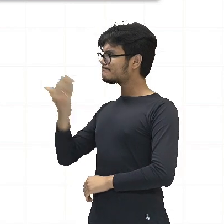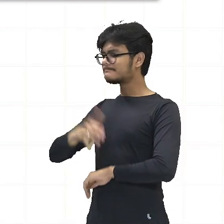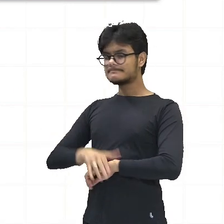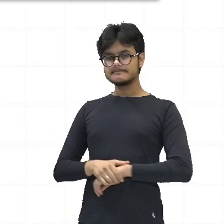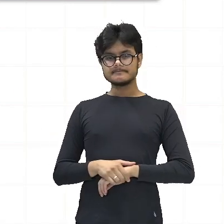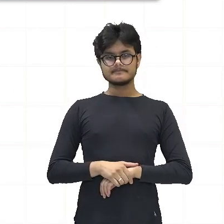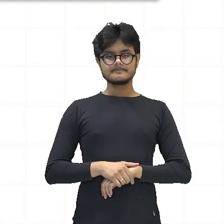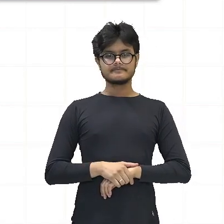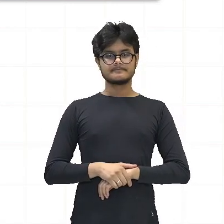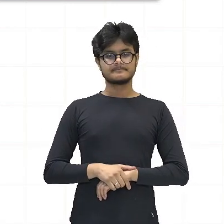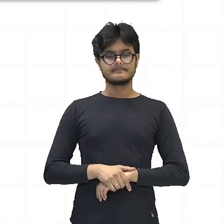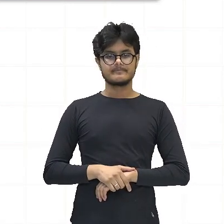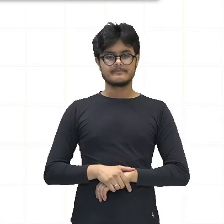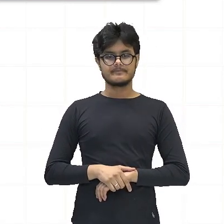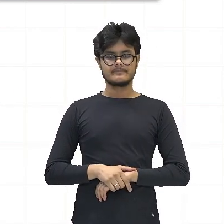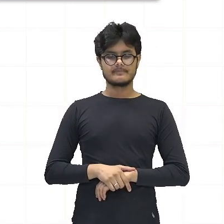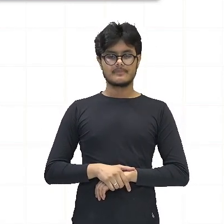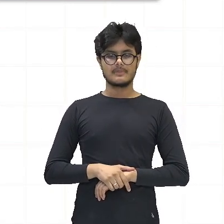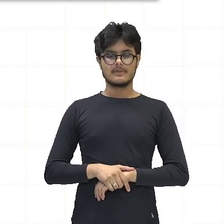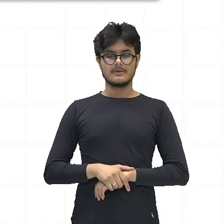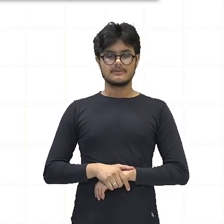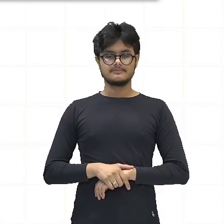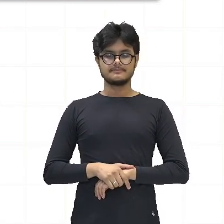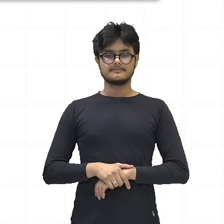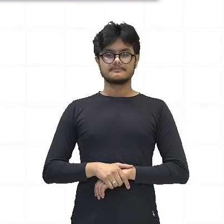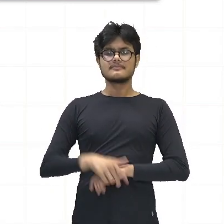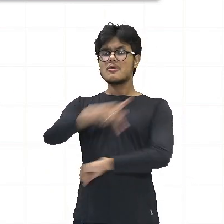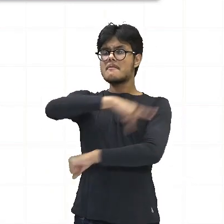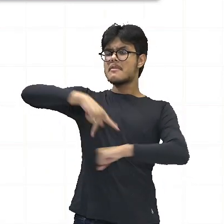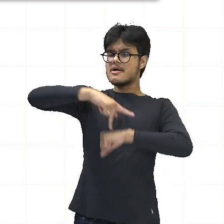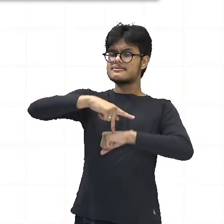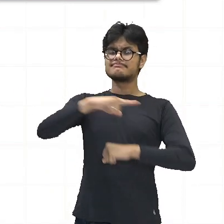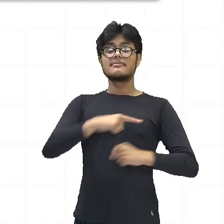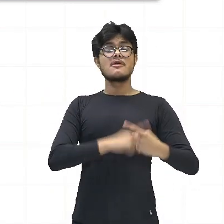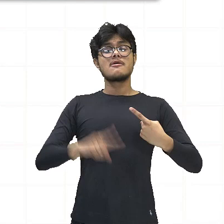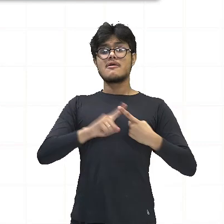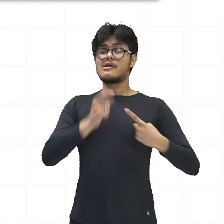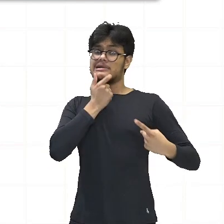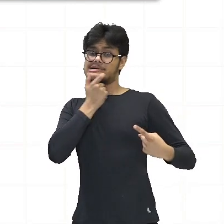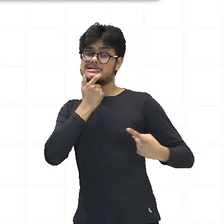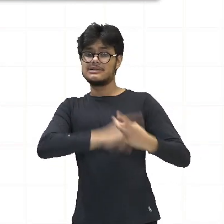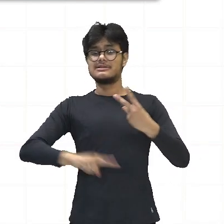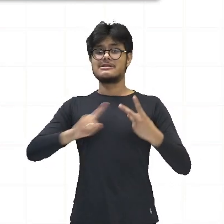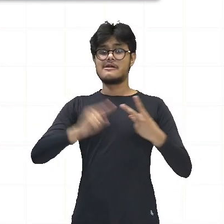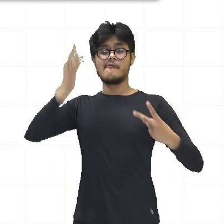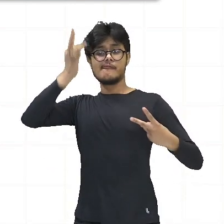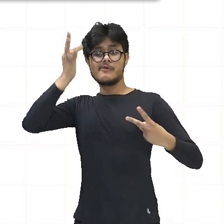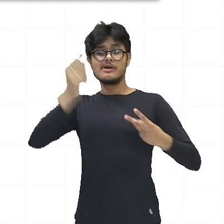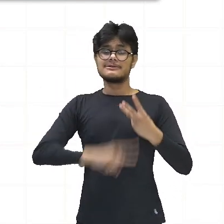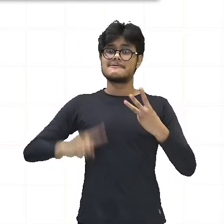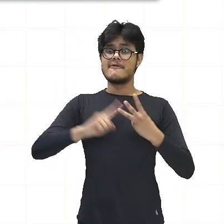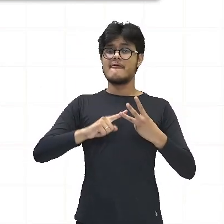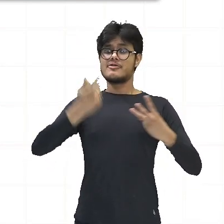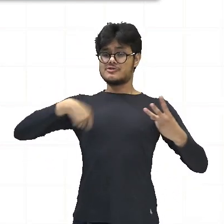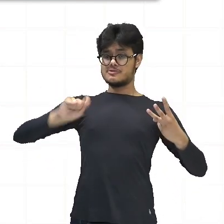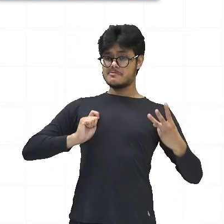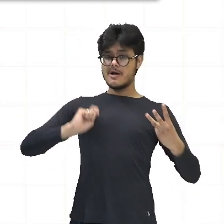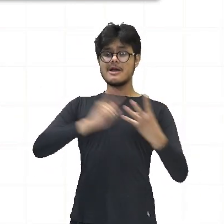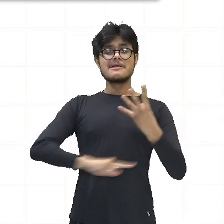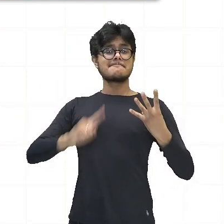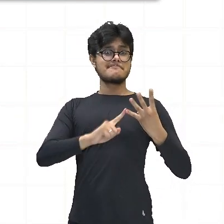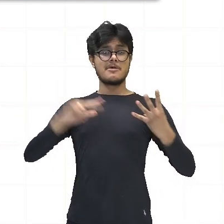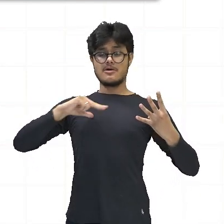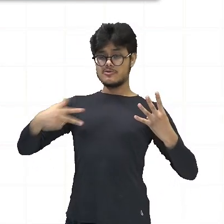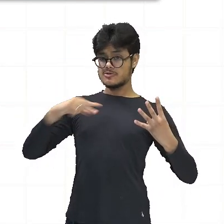ter como exemplo a Inglaterra, a França, a Espanha, Portugal, né? Então, são